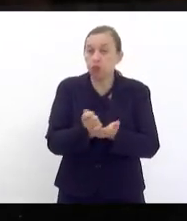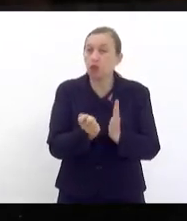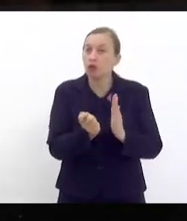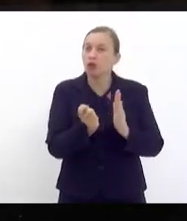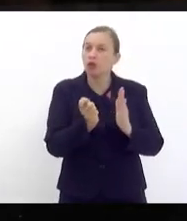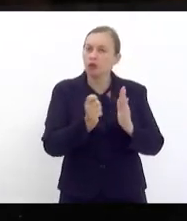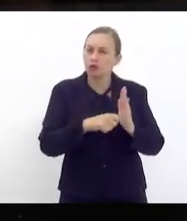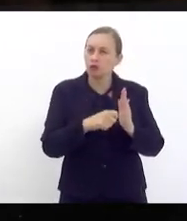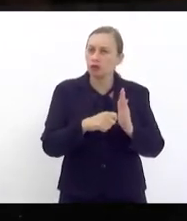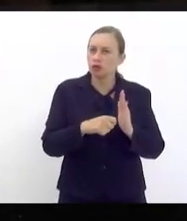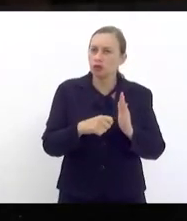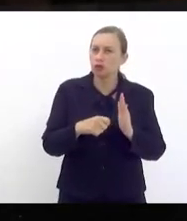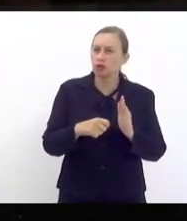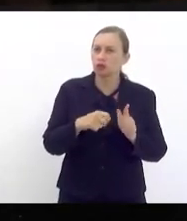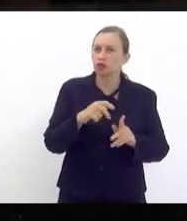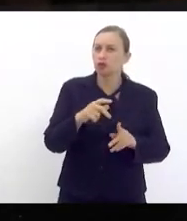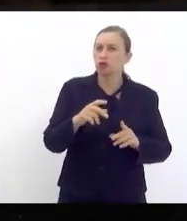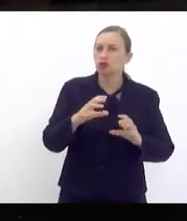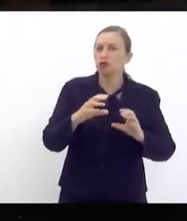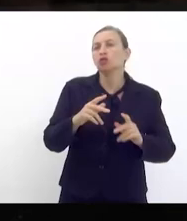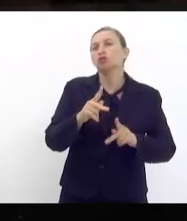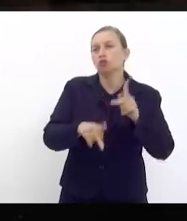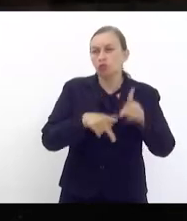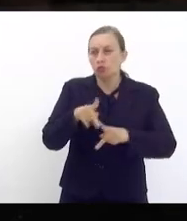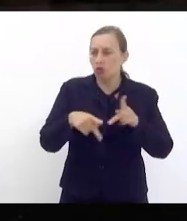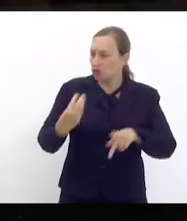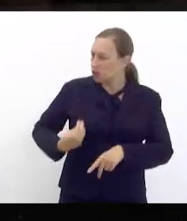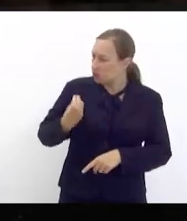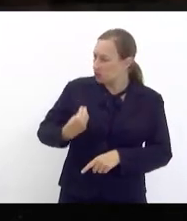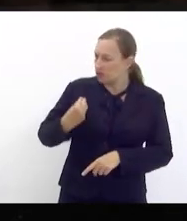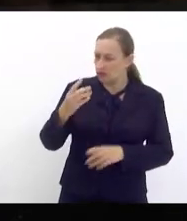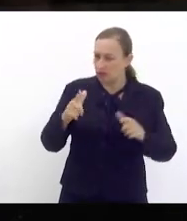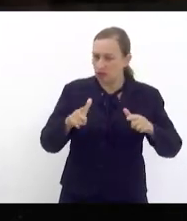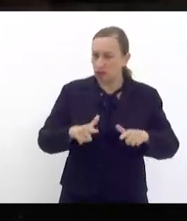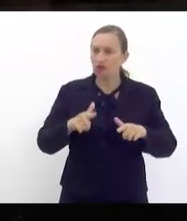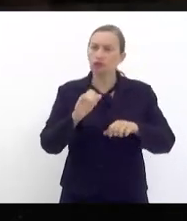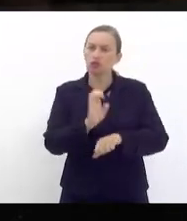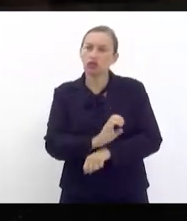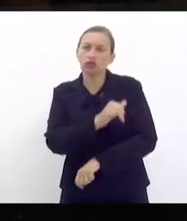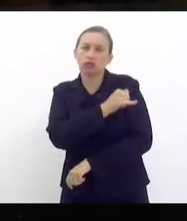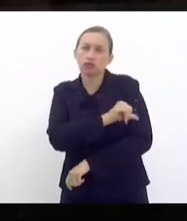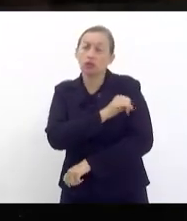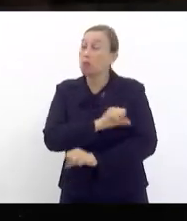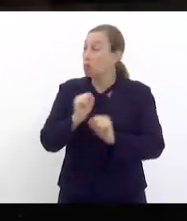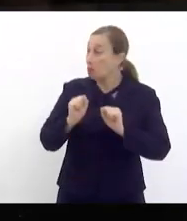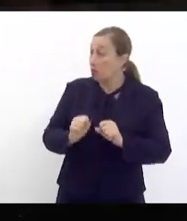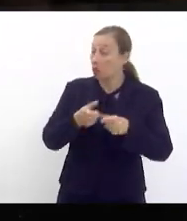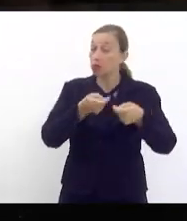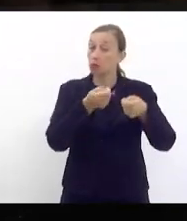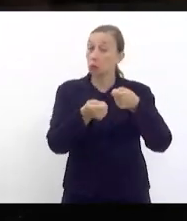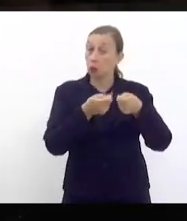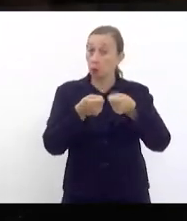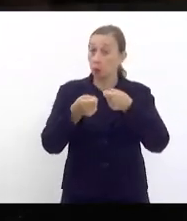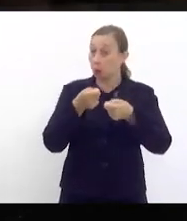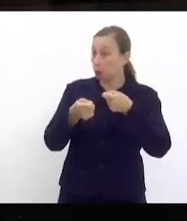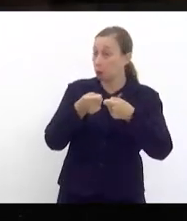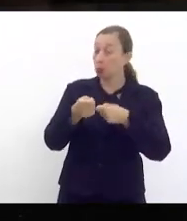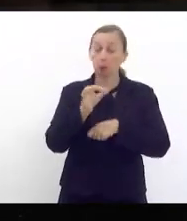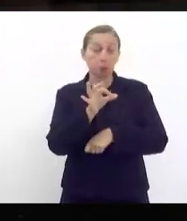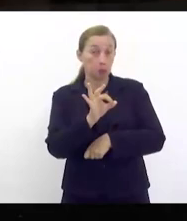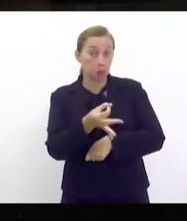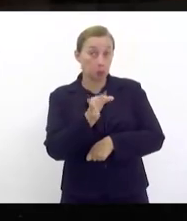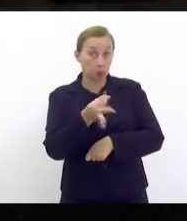contribuição dos cidadãos que aqui vivem, que têm o seu domicílio aqui no estado do Rio de Janeiro, e, portanto, pode manipular, de certa